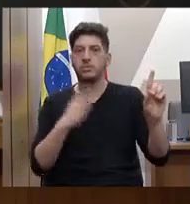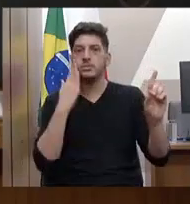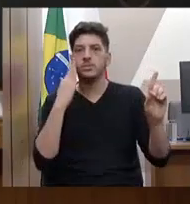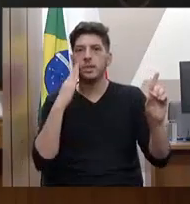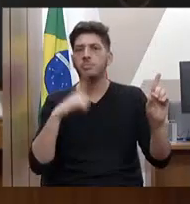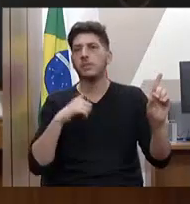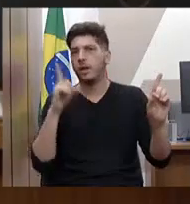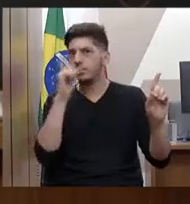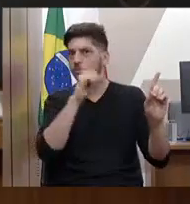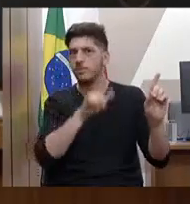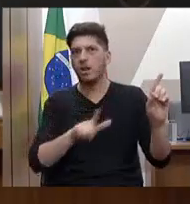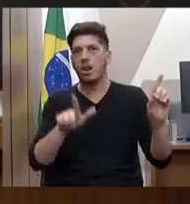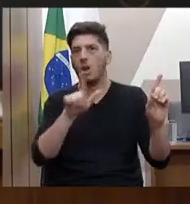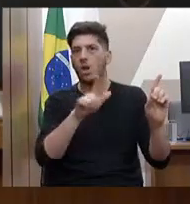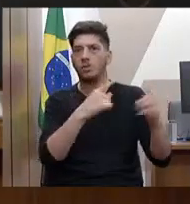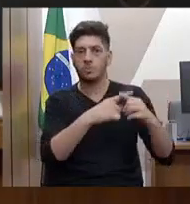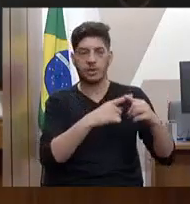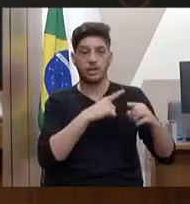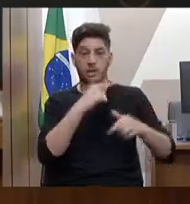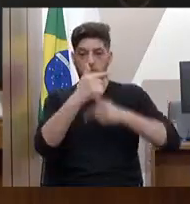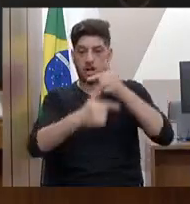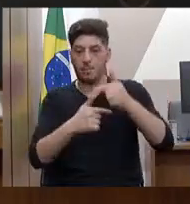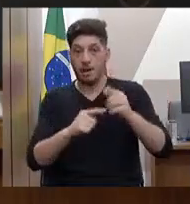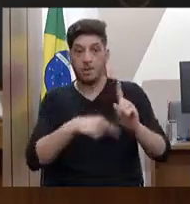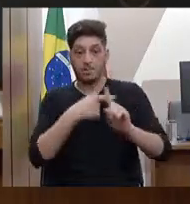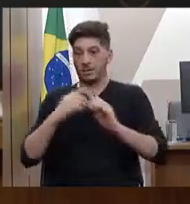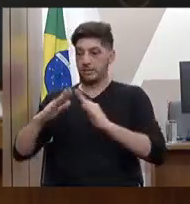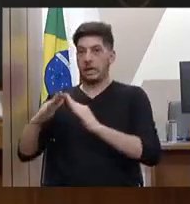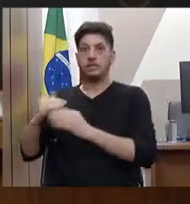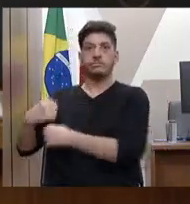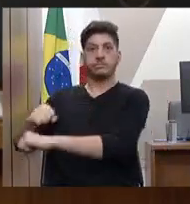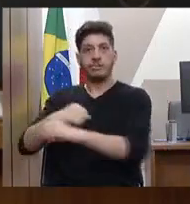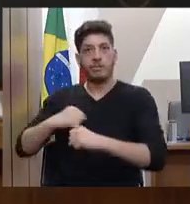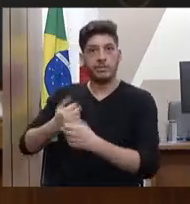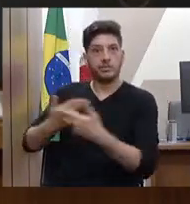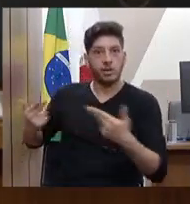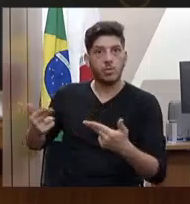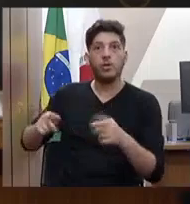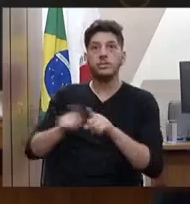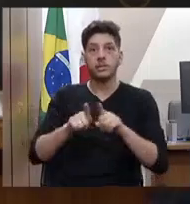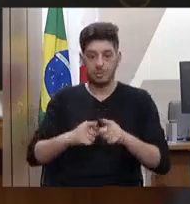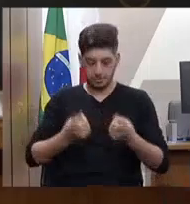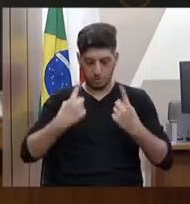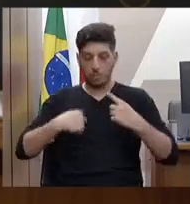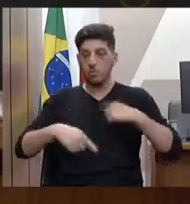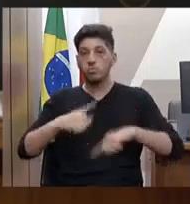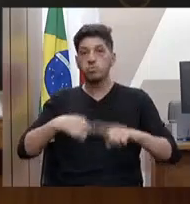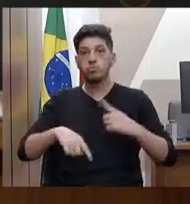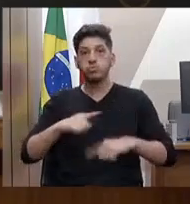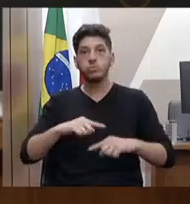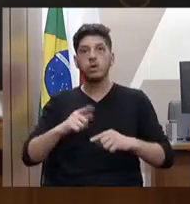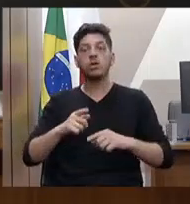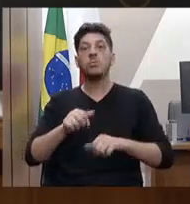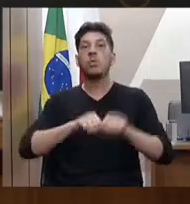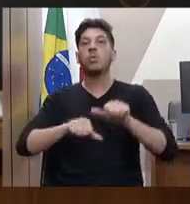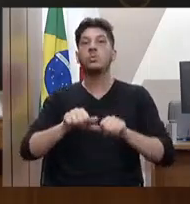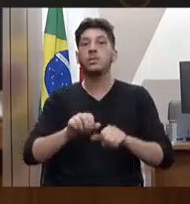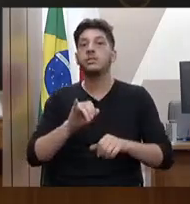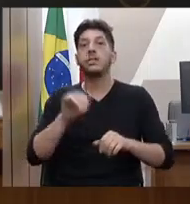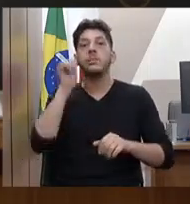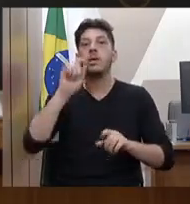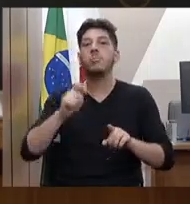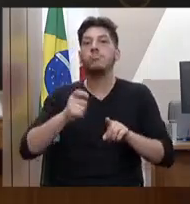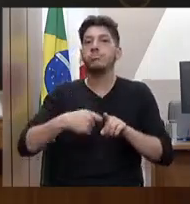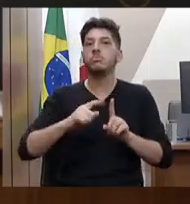ao trabalho porque continua com aquela carga toda que tem e das alterações que ela tem também na própria gravidez e são são